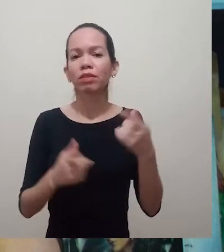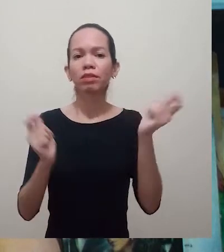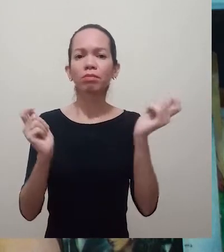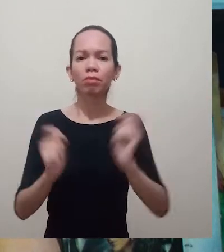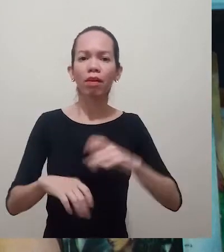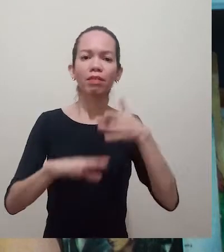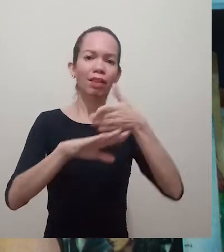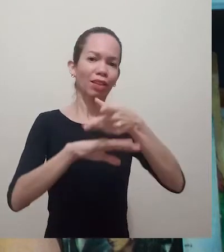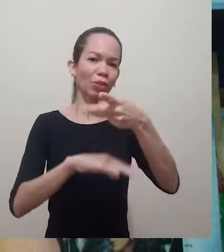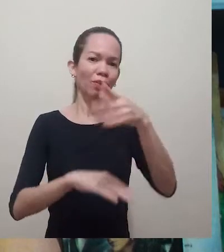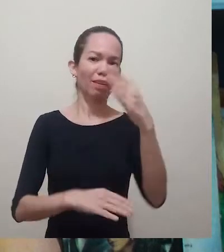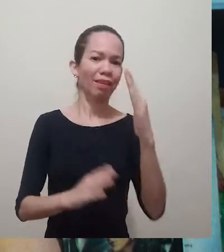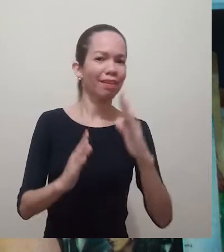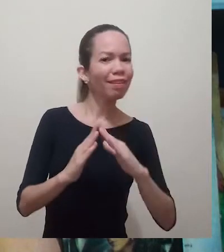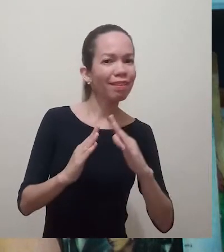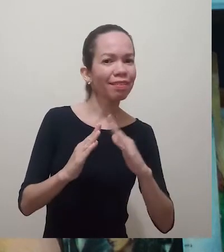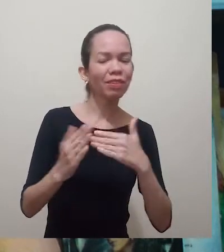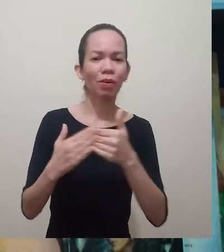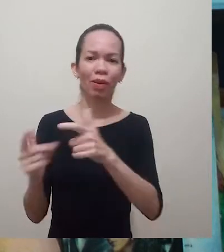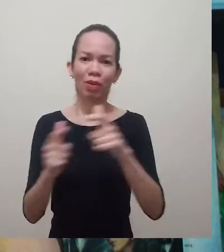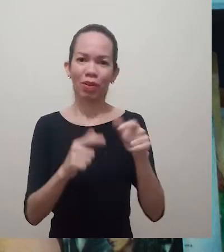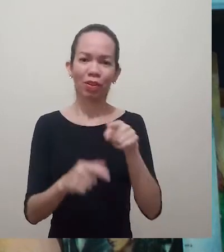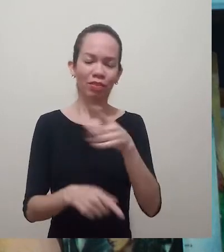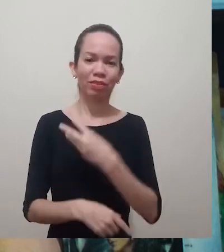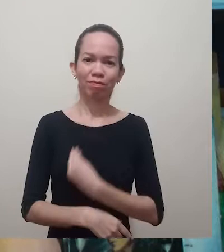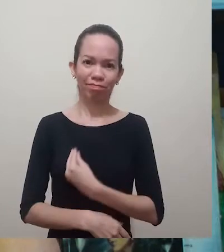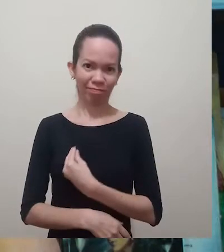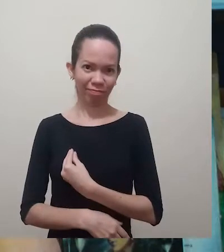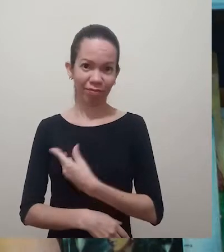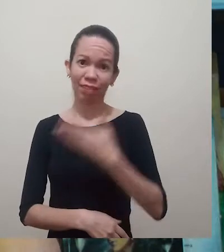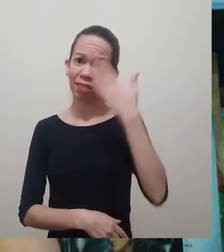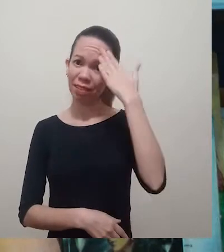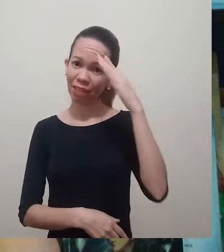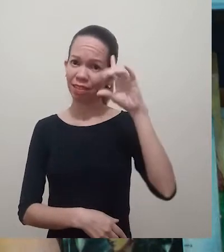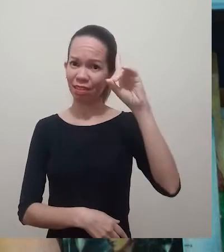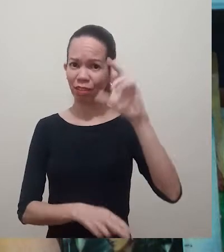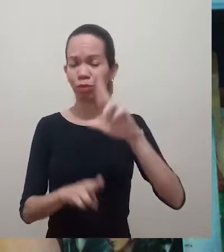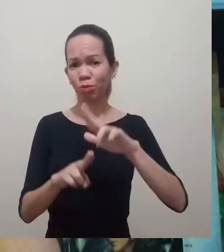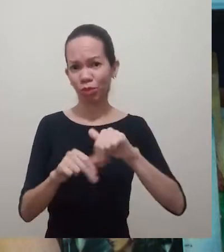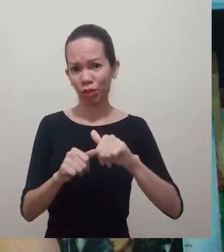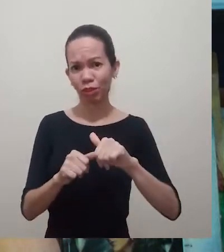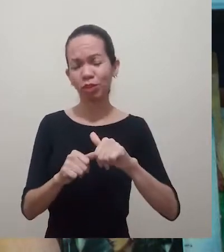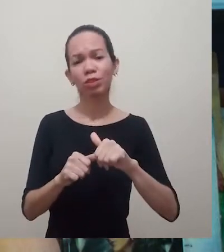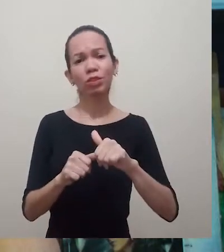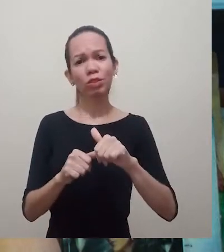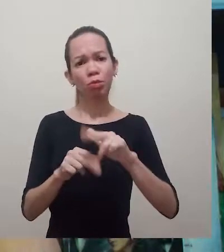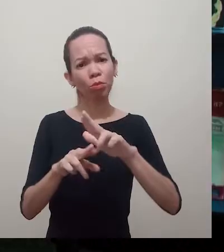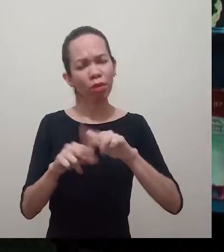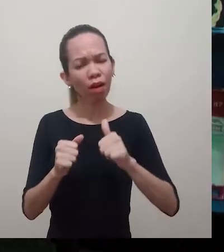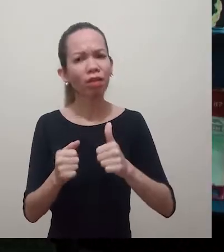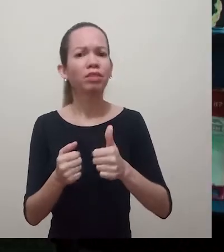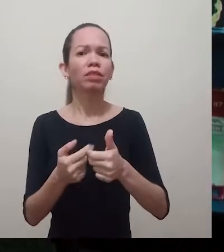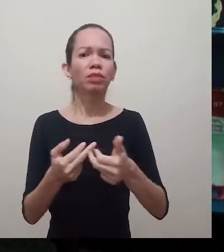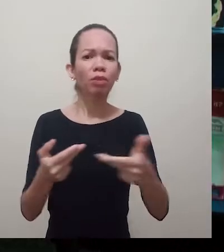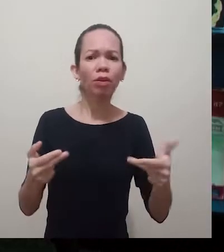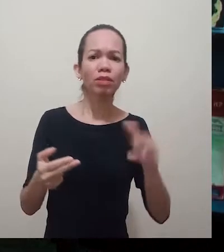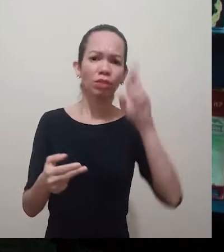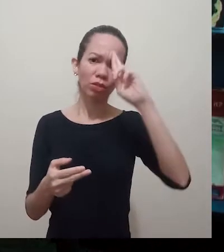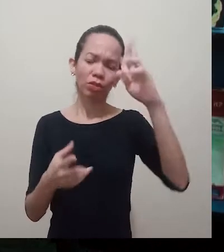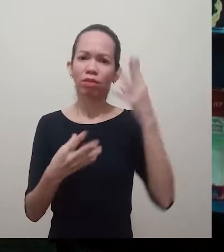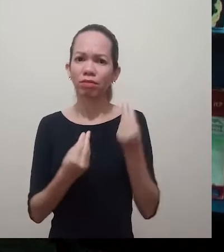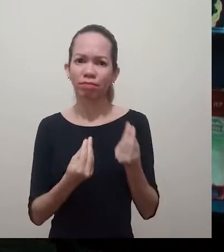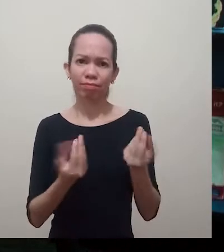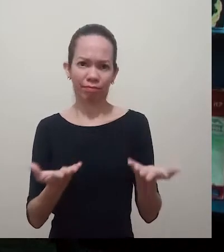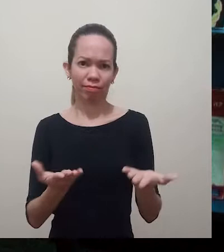chegar até a sua casa onde você estiver graças a deus por isso pelos recursos que o senhor tem nos dado eu